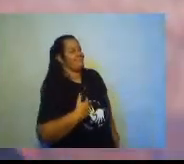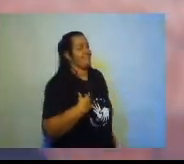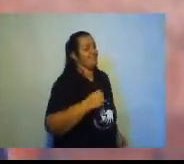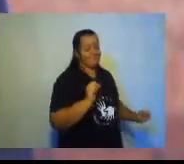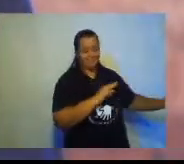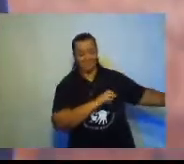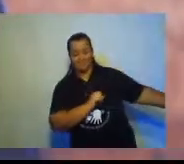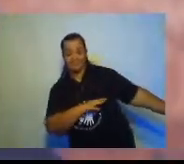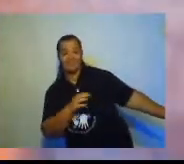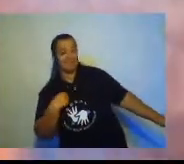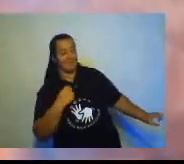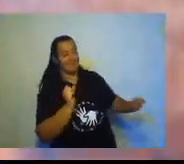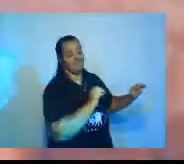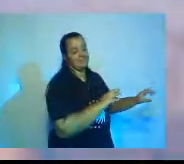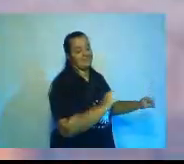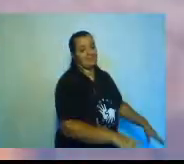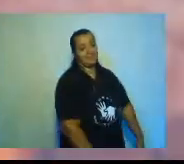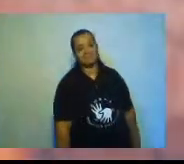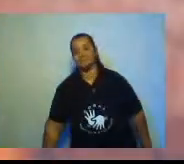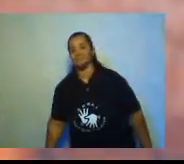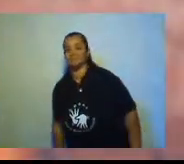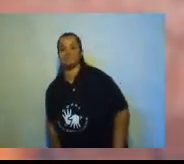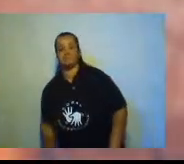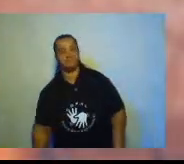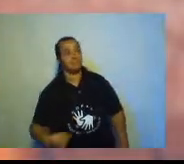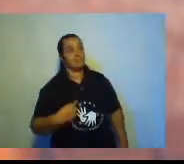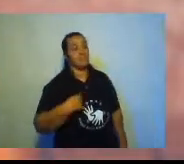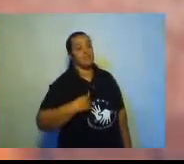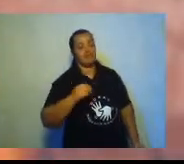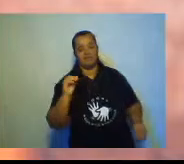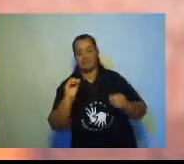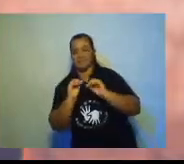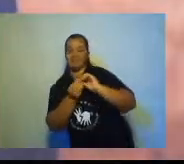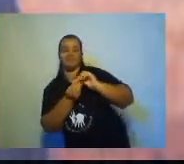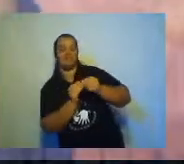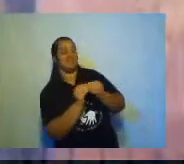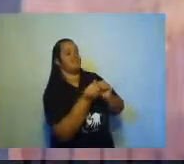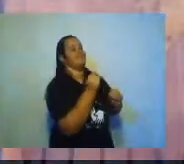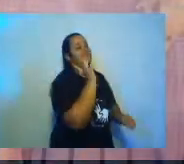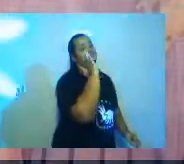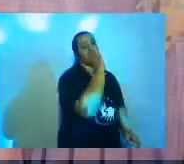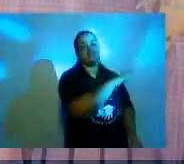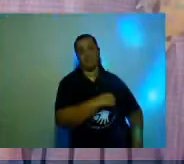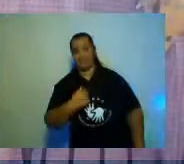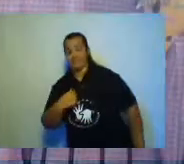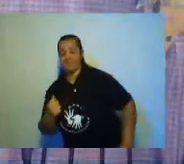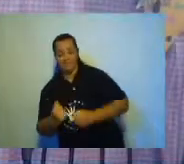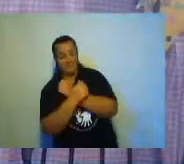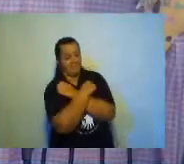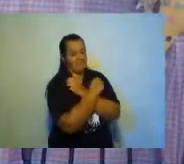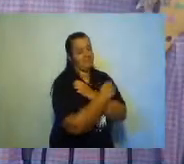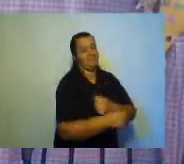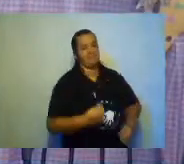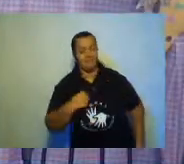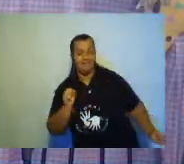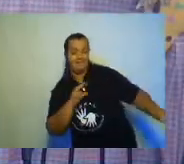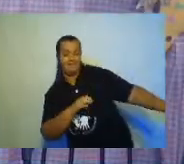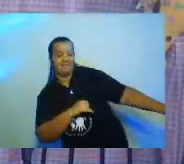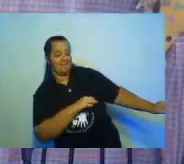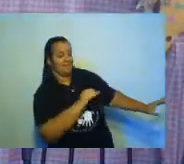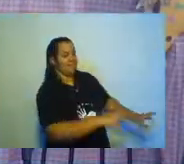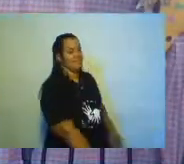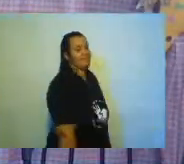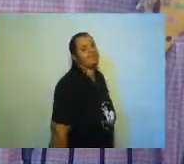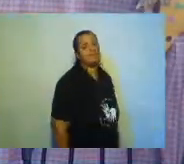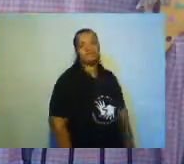Quem ensinou fui eu, quem ensinou fui eu. Se ele te beija gostoso, dá um amasso cabuloso. Quem ensinou fui